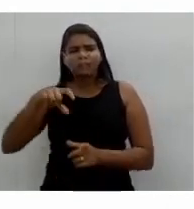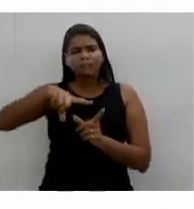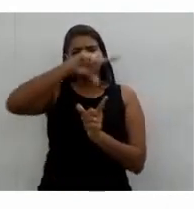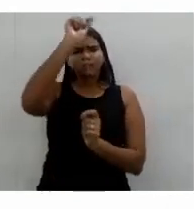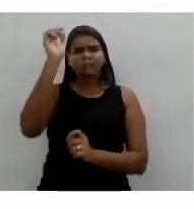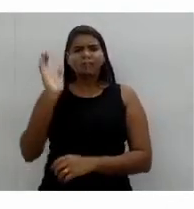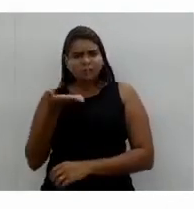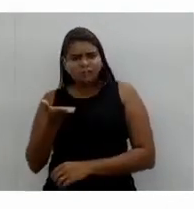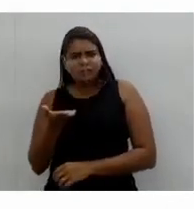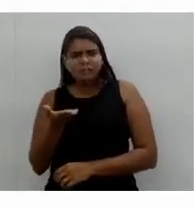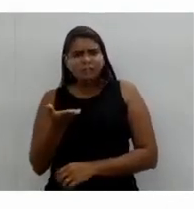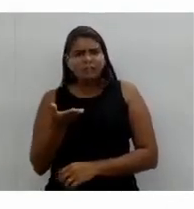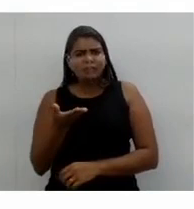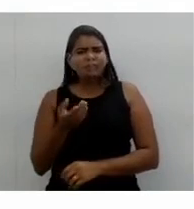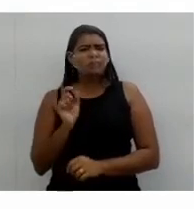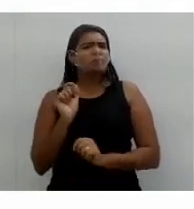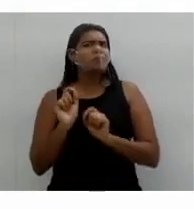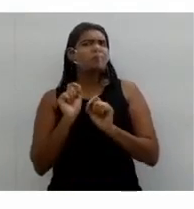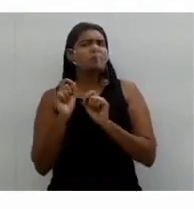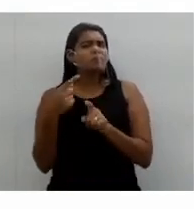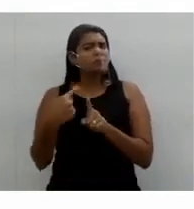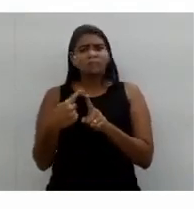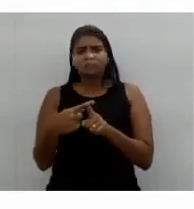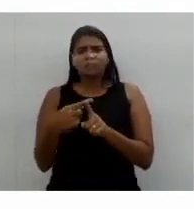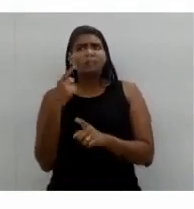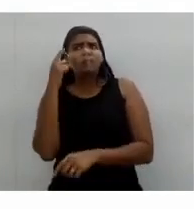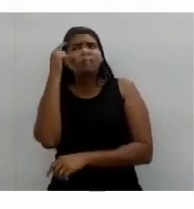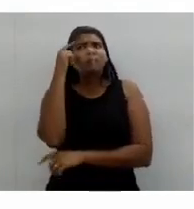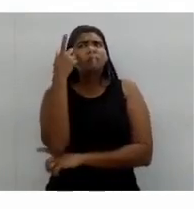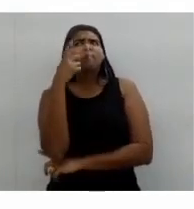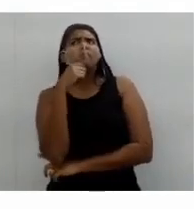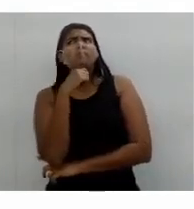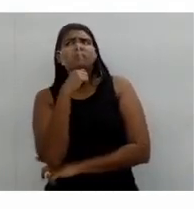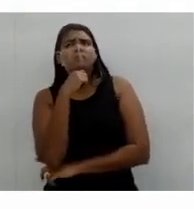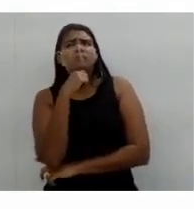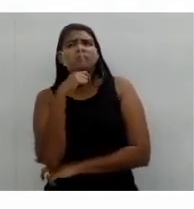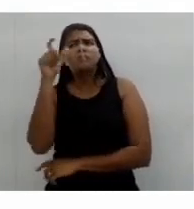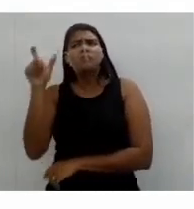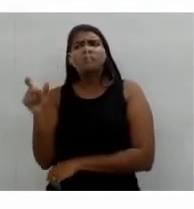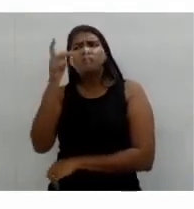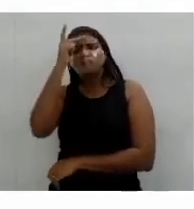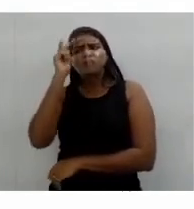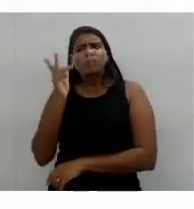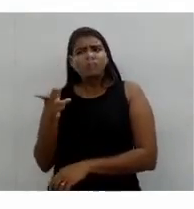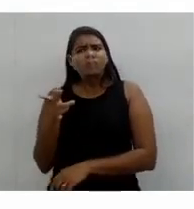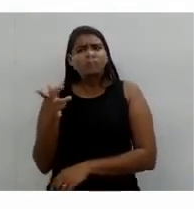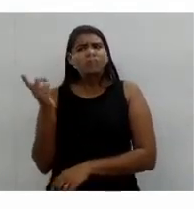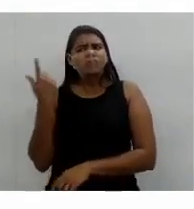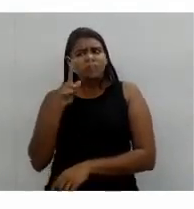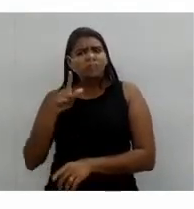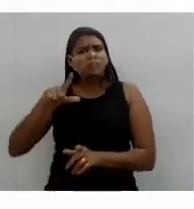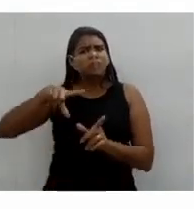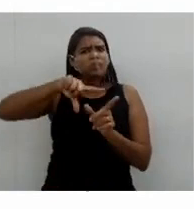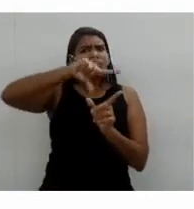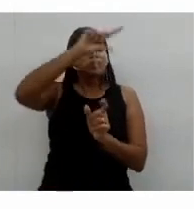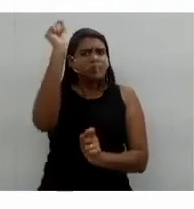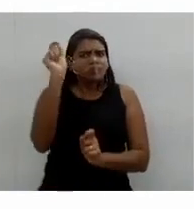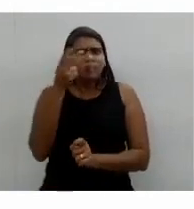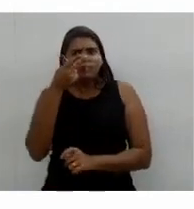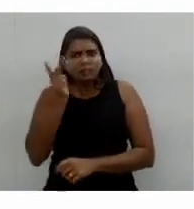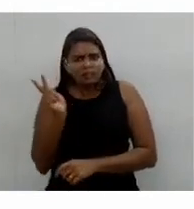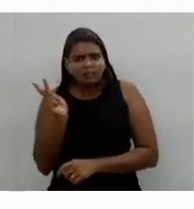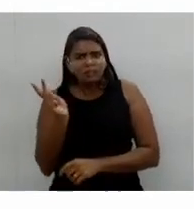questão, gente? Porque ainda hoje muita gente duvida de que o ser humano ele já foi à Lua, ao